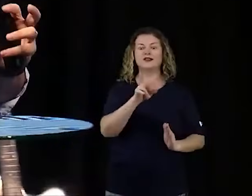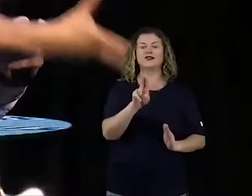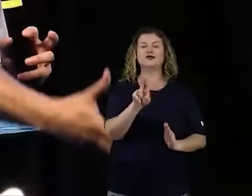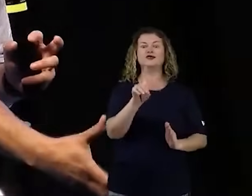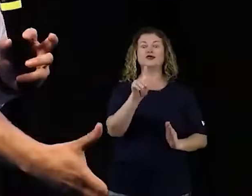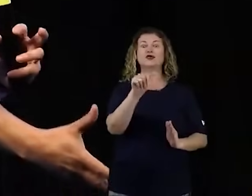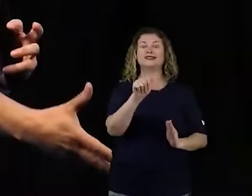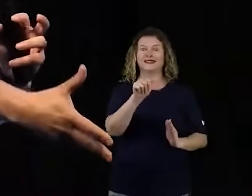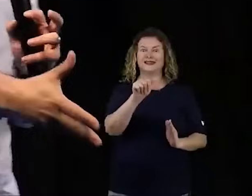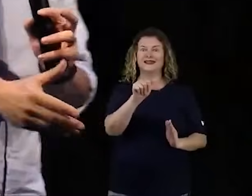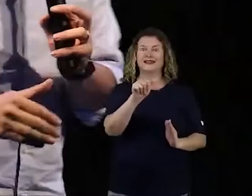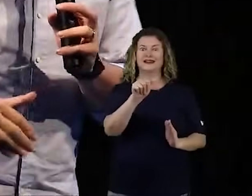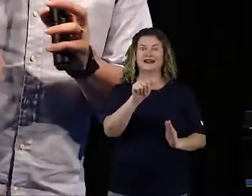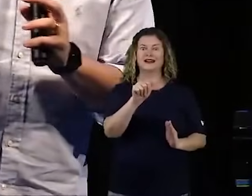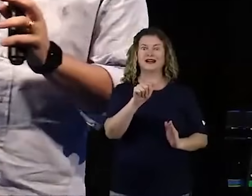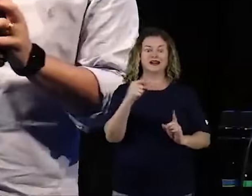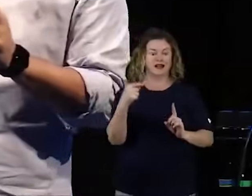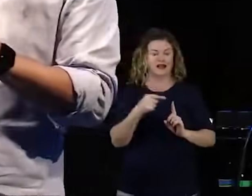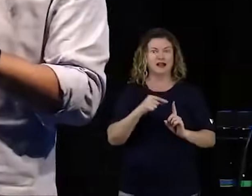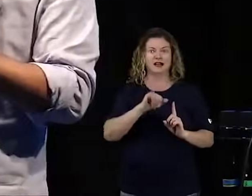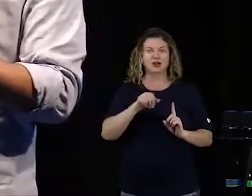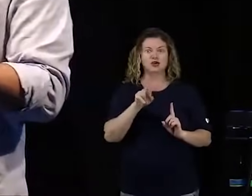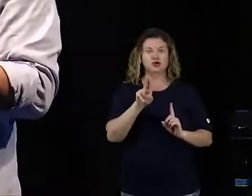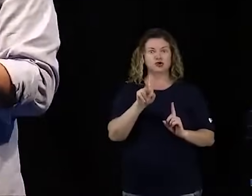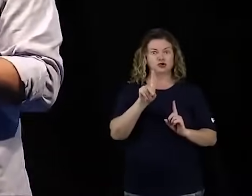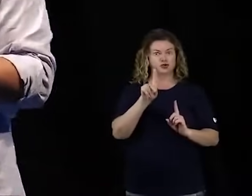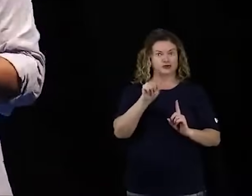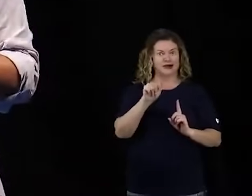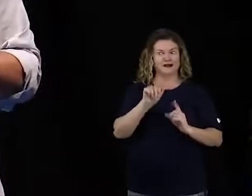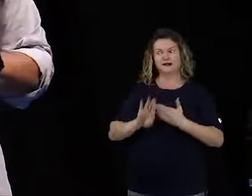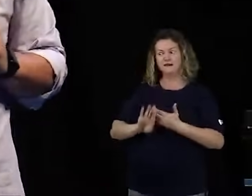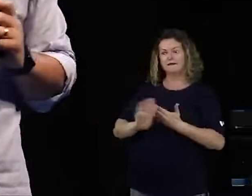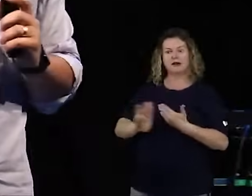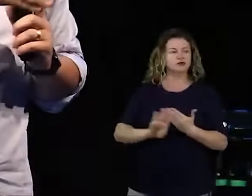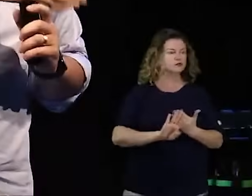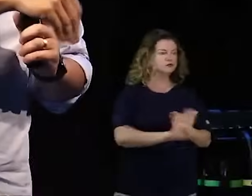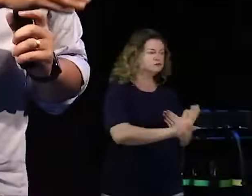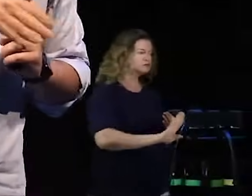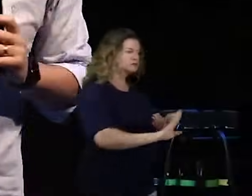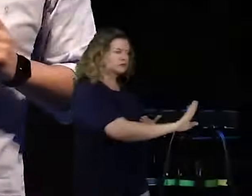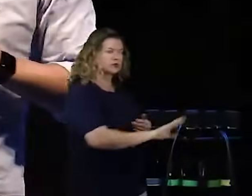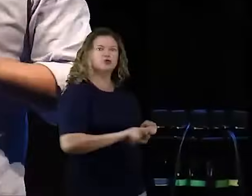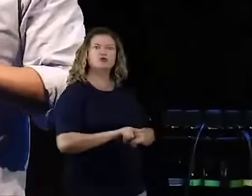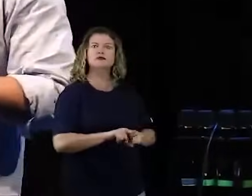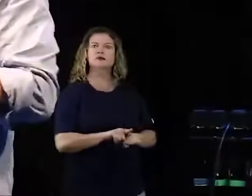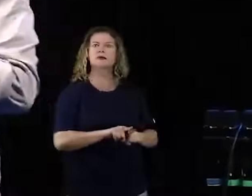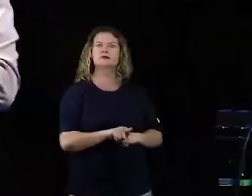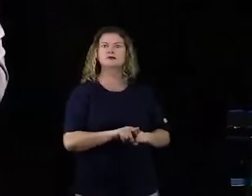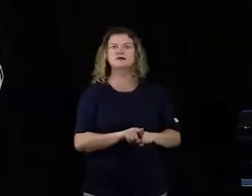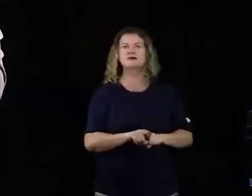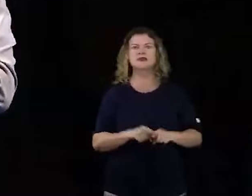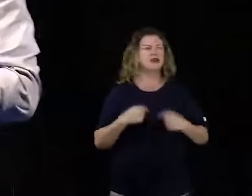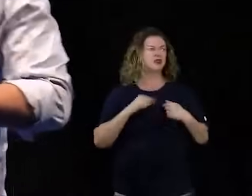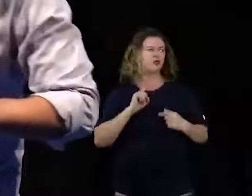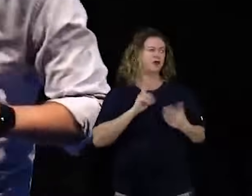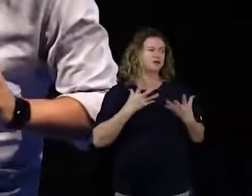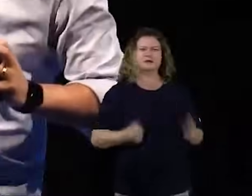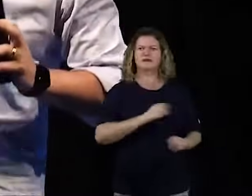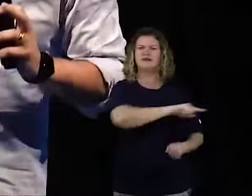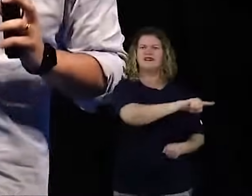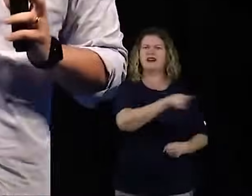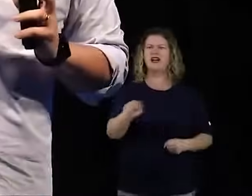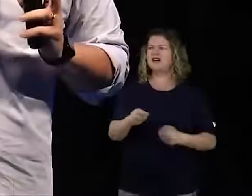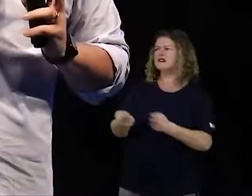afastando dos irmãos e vai morar na terra dos hititas que hoje você sabe a gente sabe que é a Turquia ele foi lá